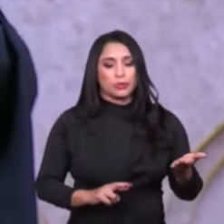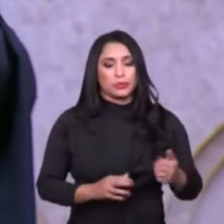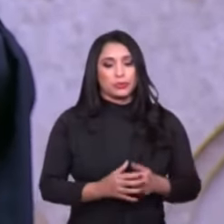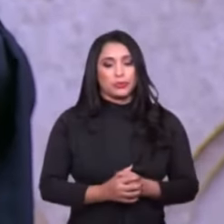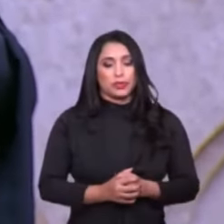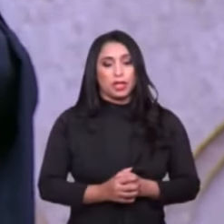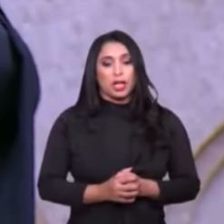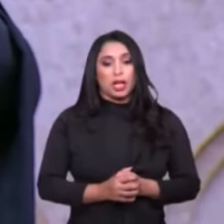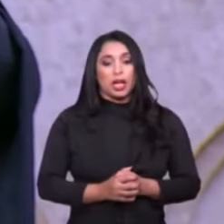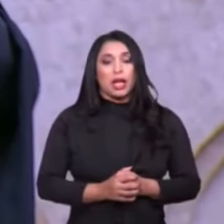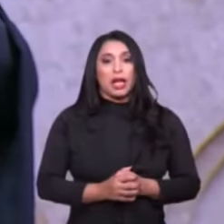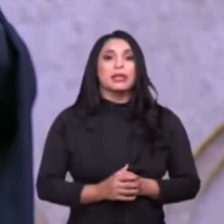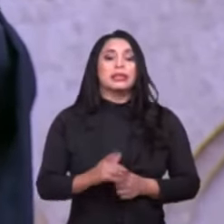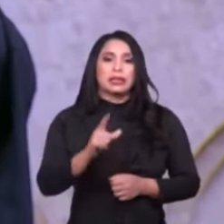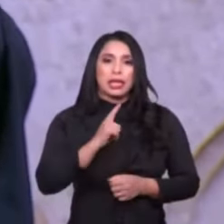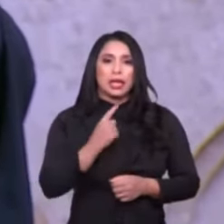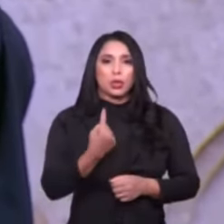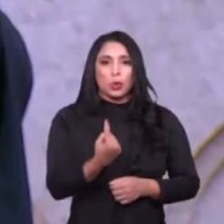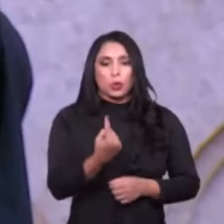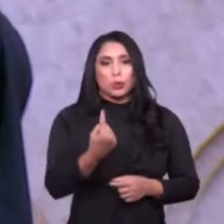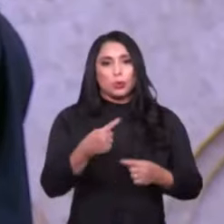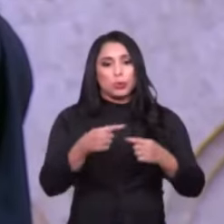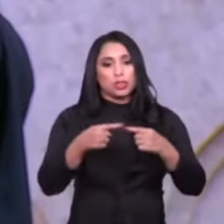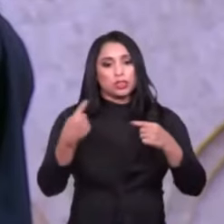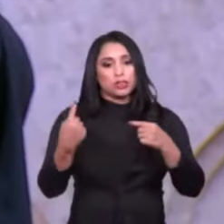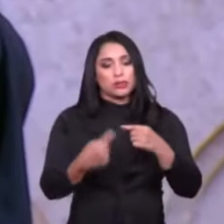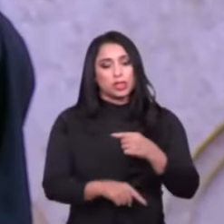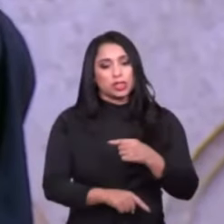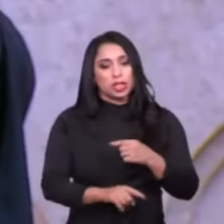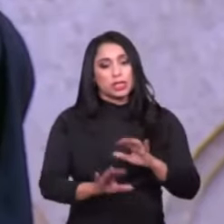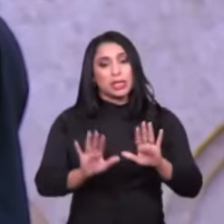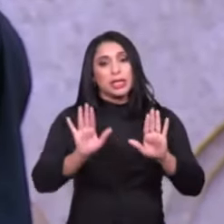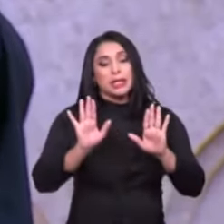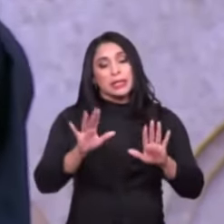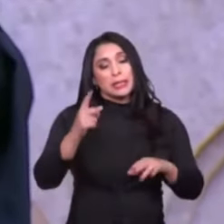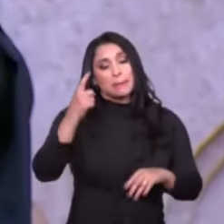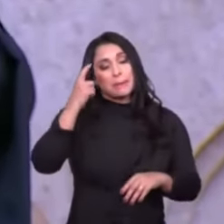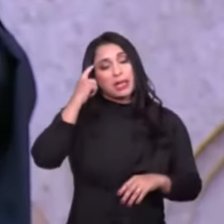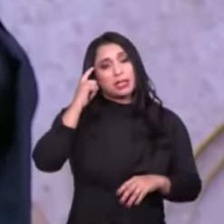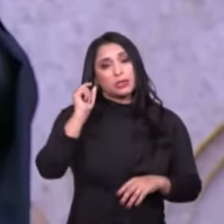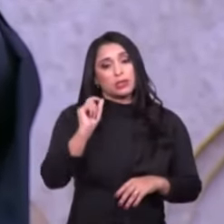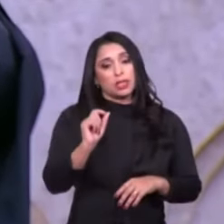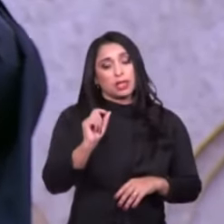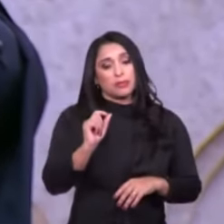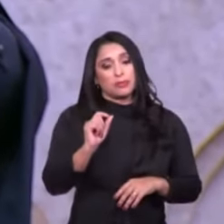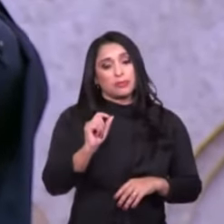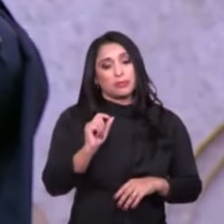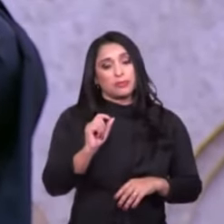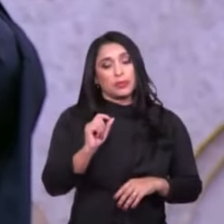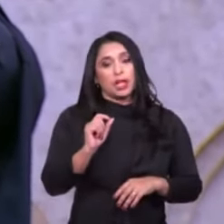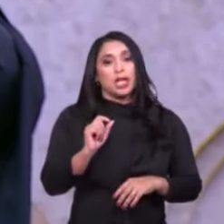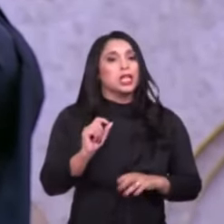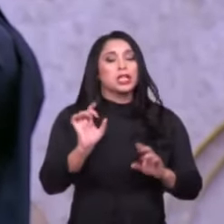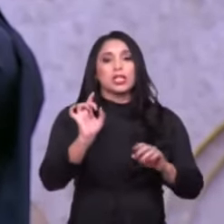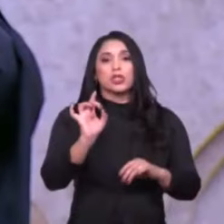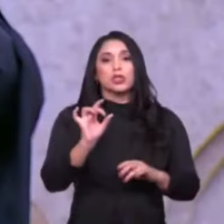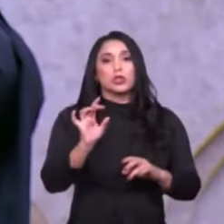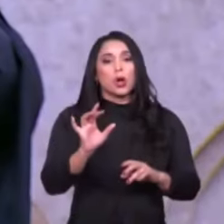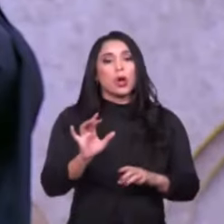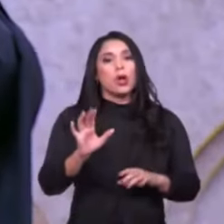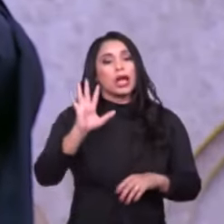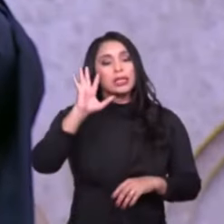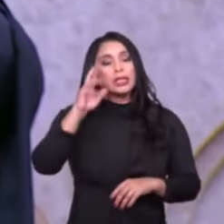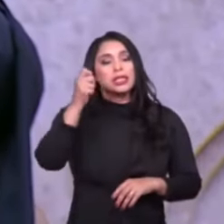a divergência de quem considera que deve se manter o caráter penal dessa